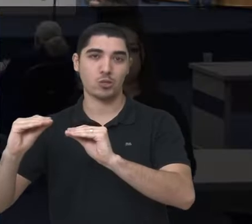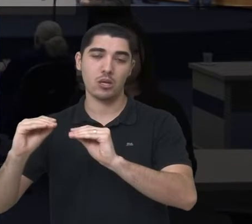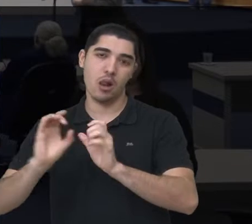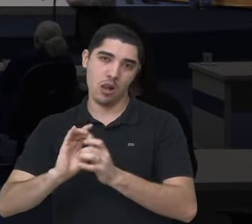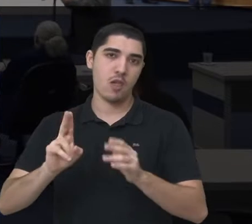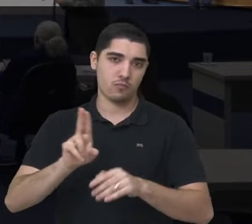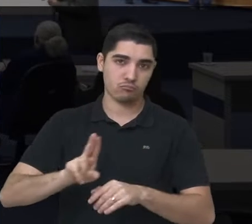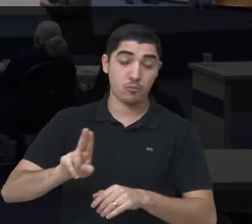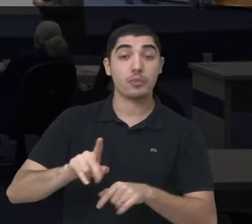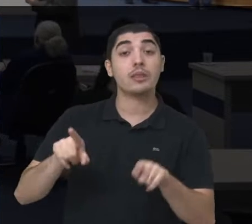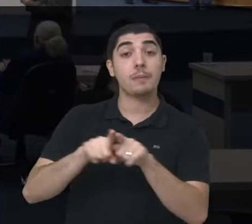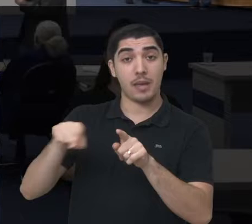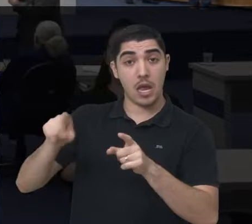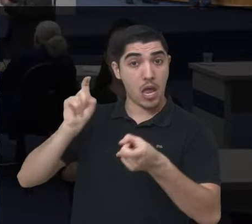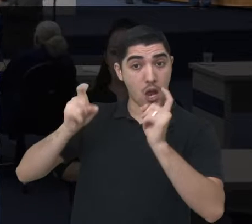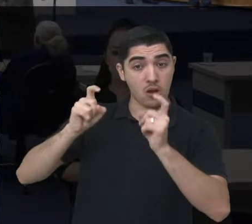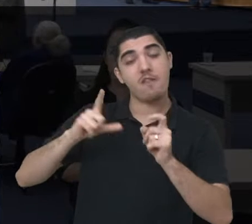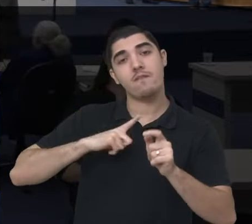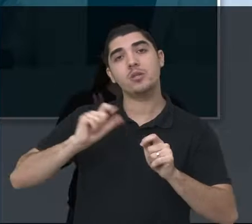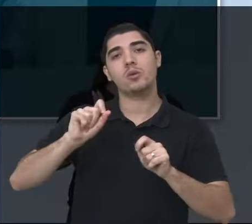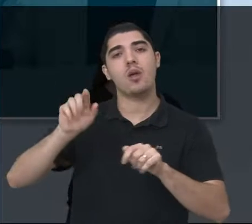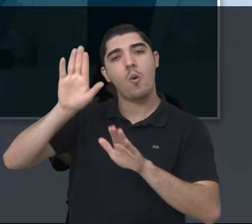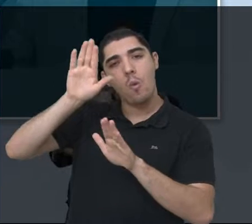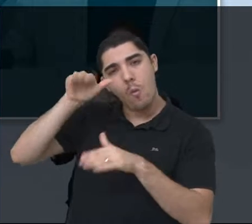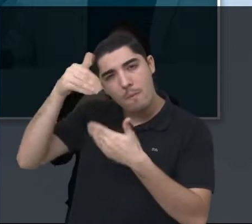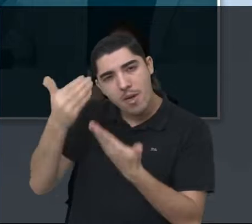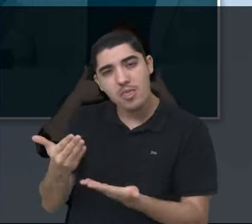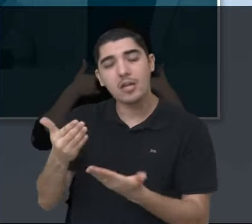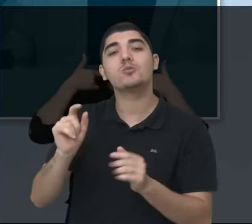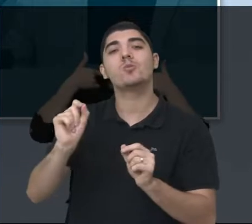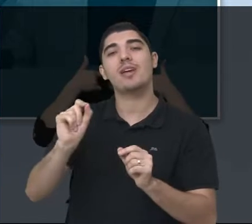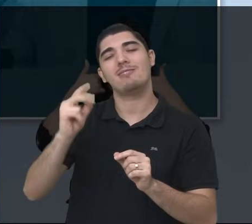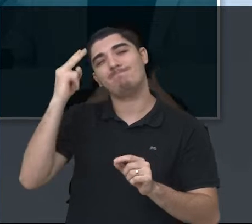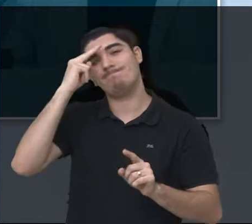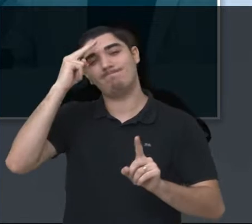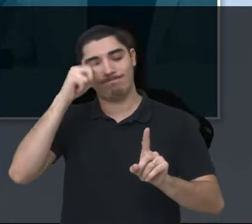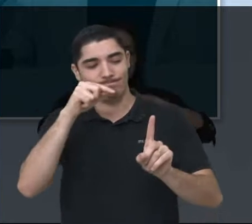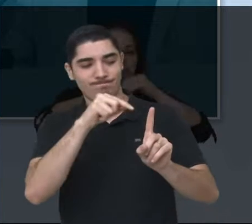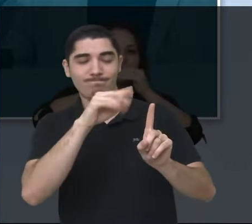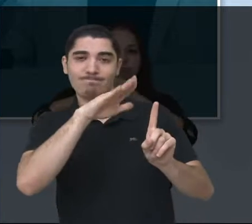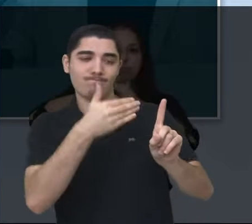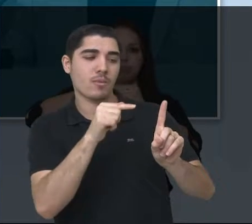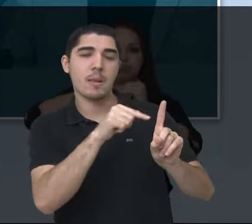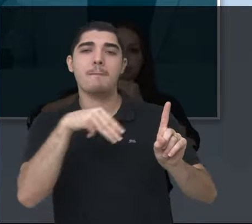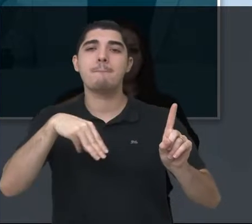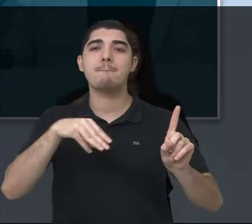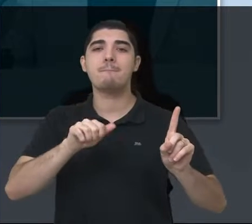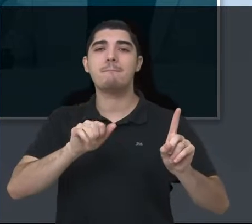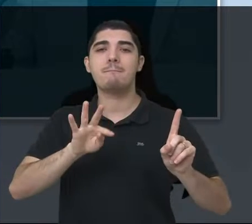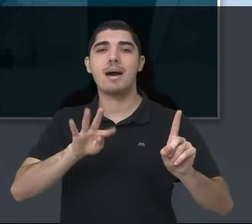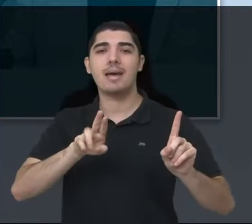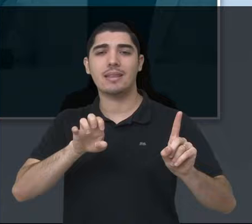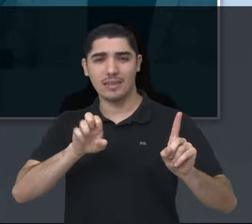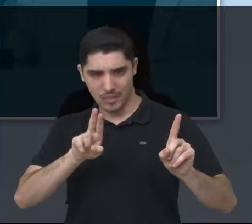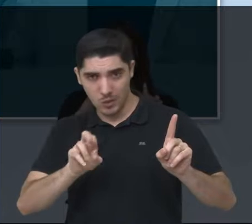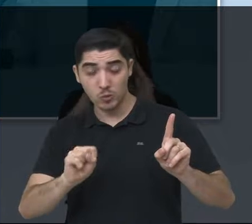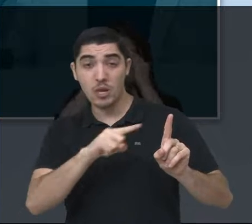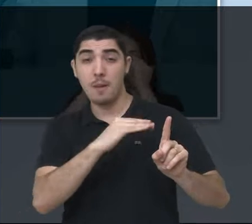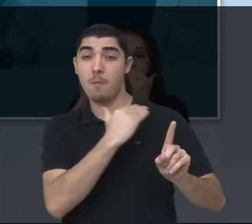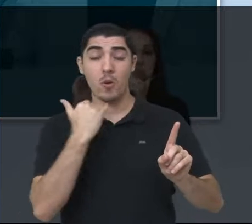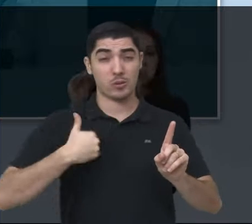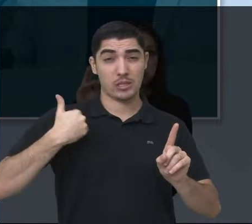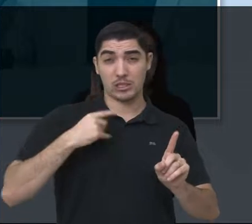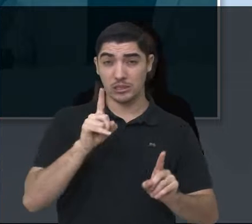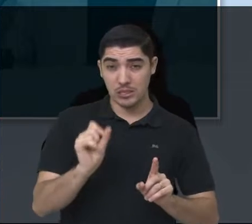noite. A sessão também foi marcada com uma homenagem à memória do jovem Matheus Coutinho, que morreu aos